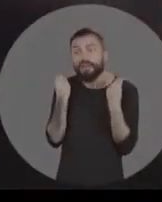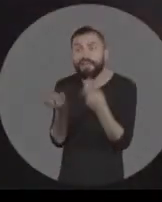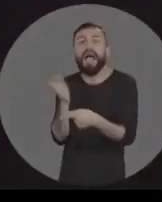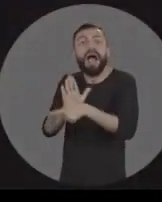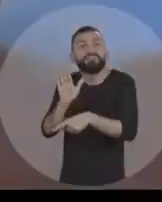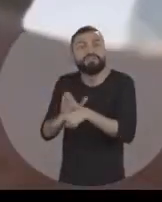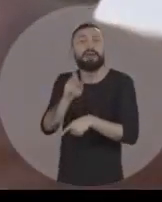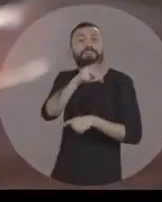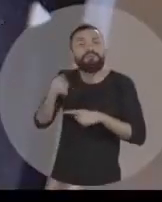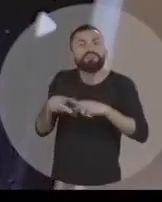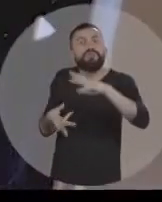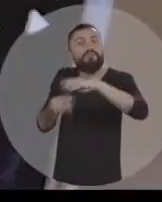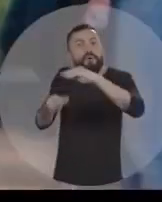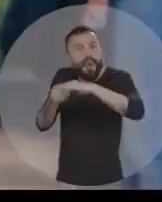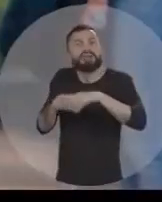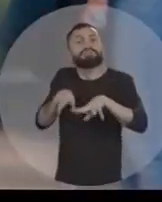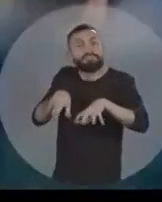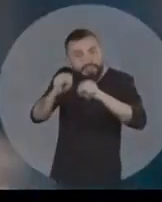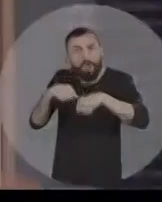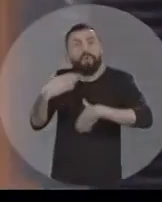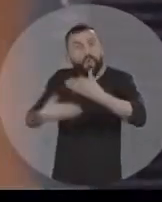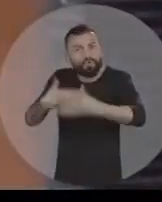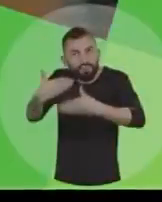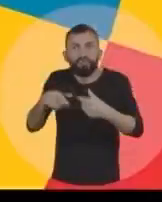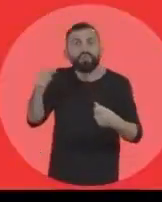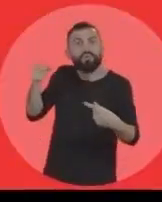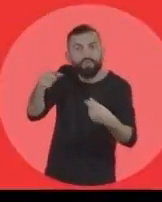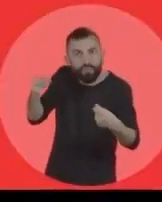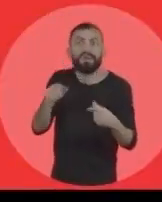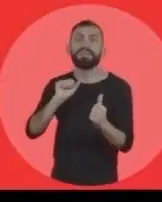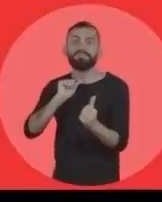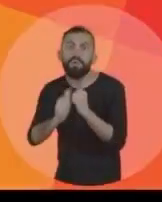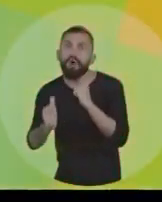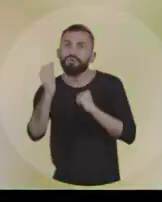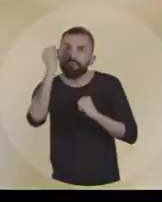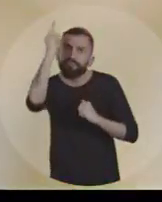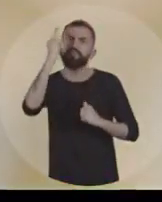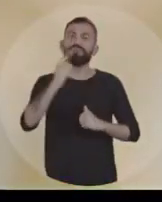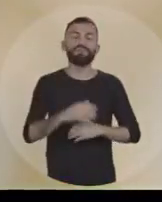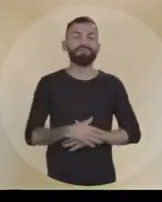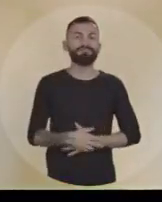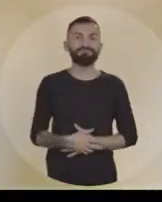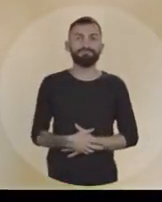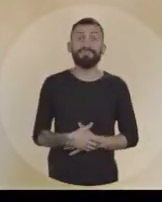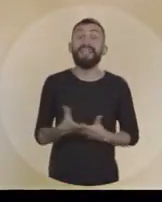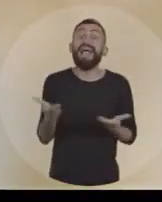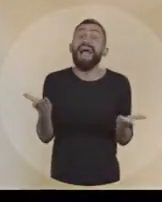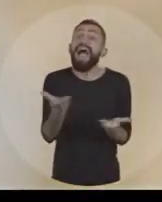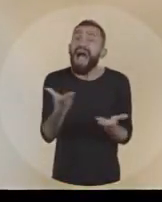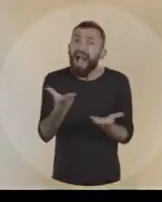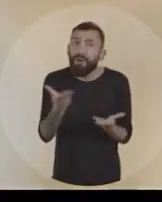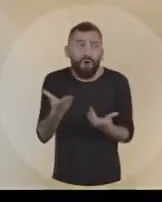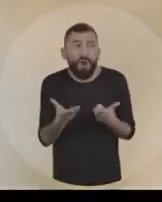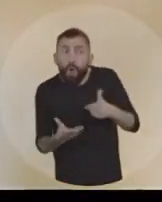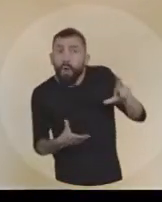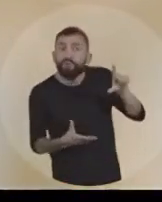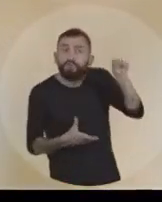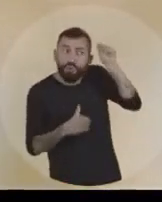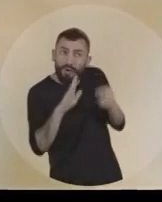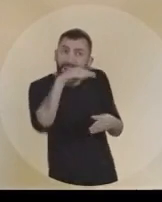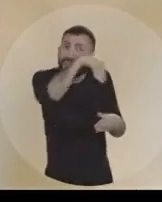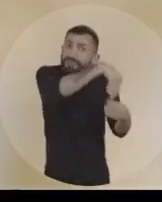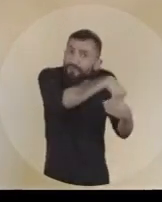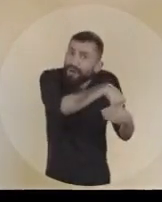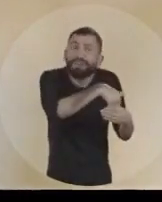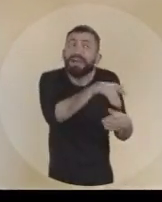formação continuada aos professores, banda larga, esporte e cultura. É hora de olhar para frente. Mesmo que você tenha votado em outro